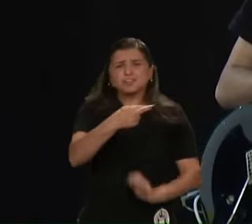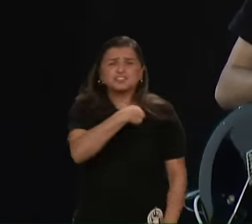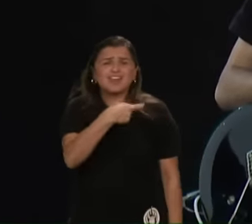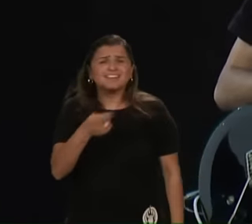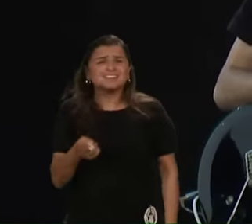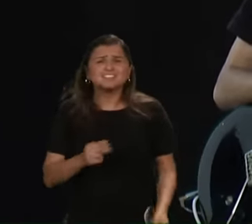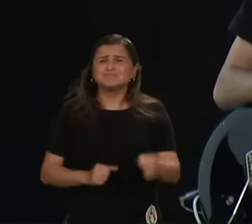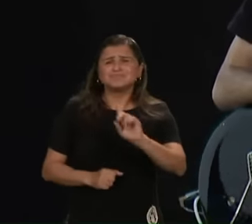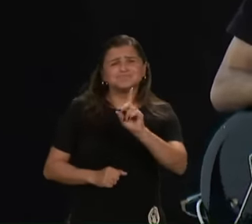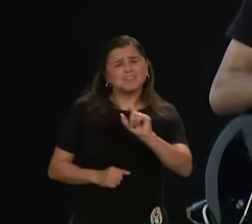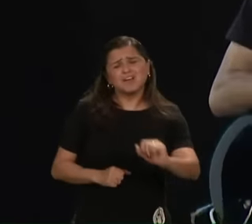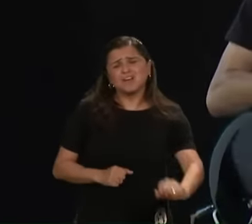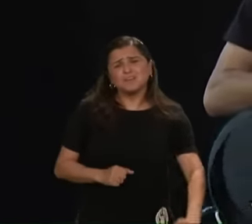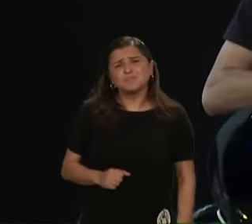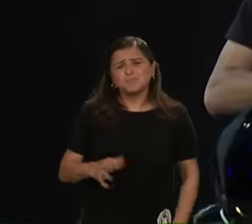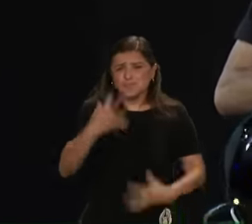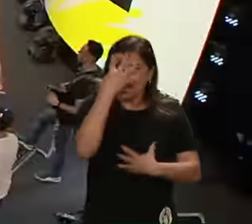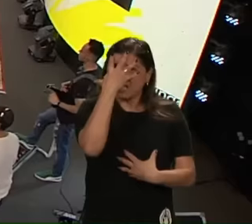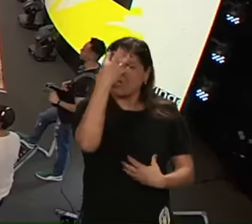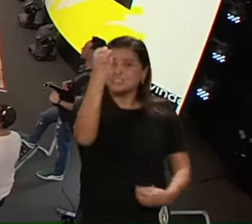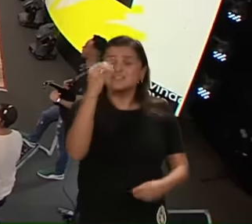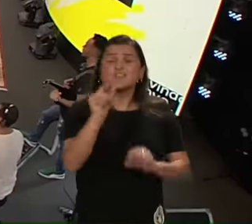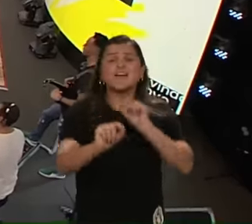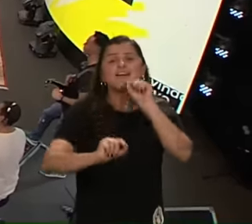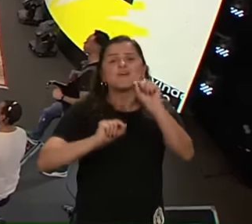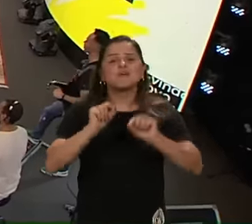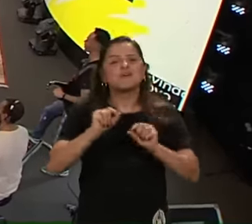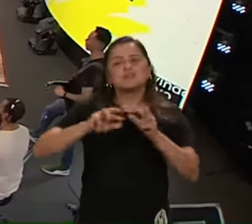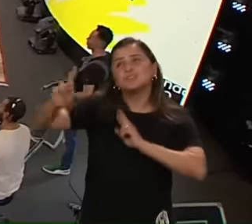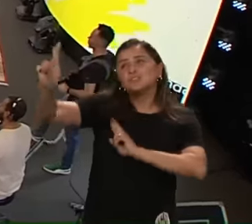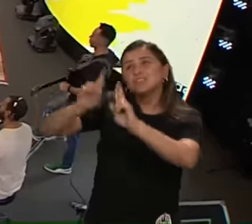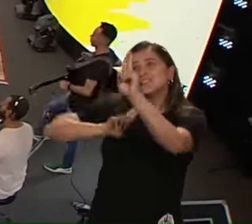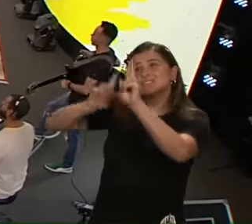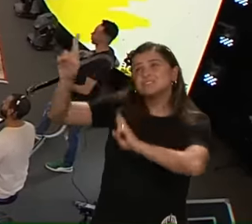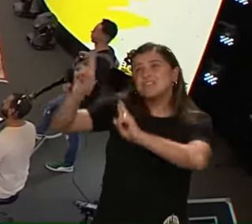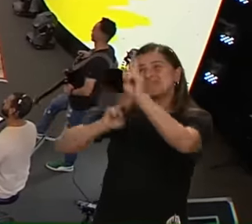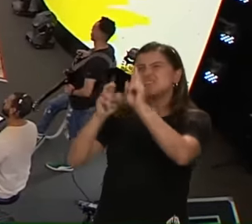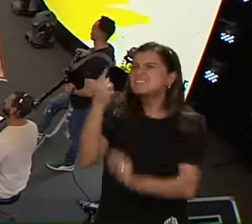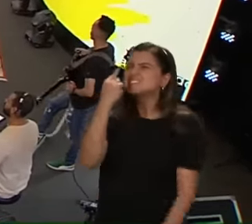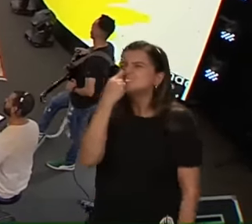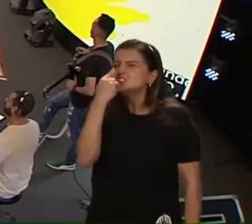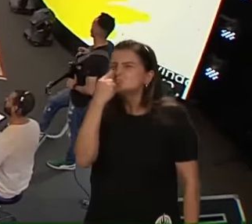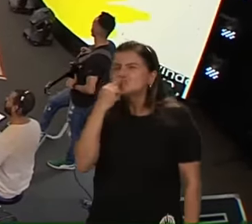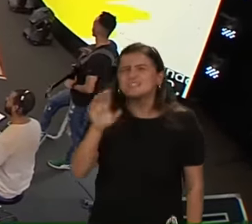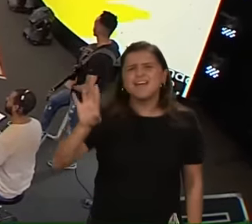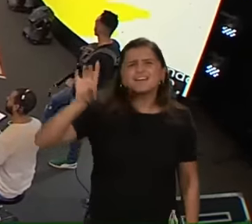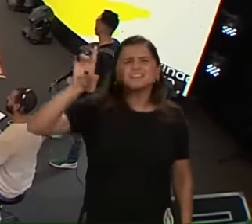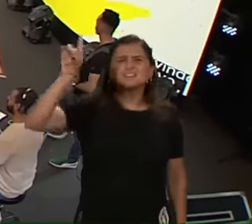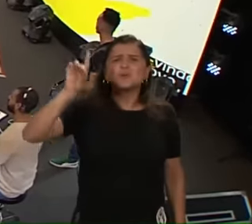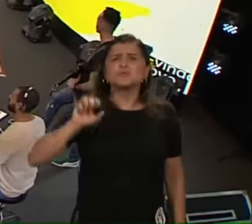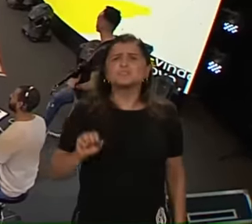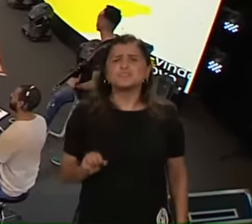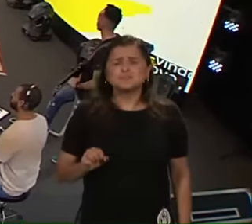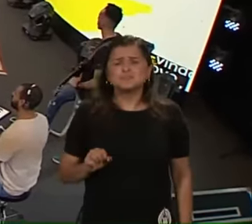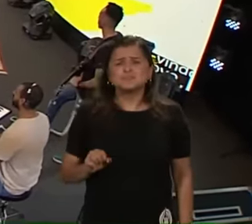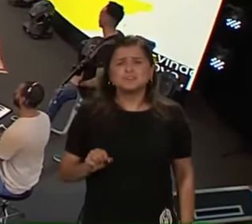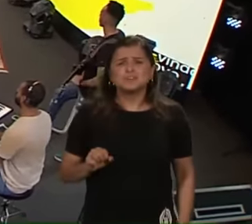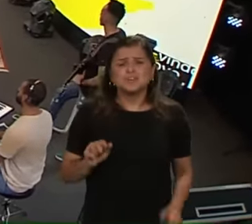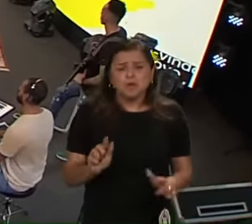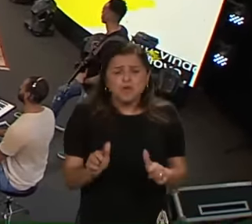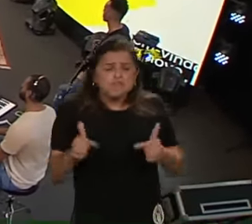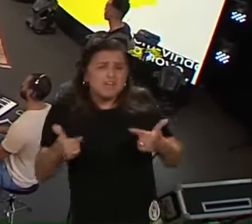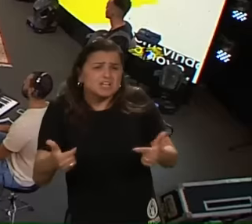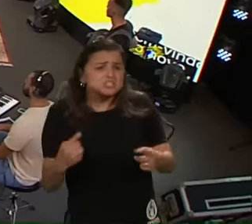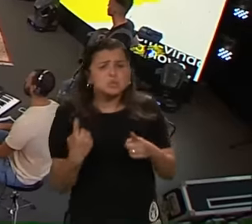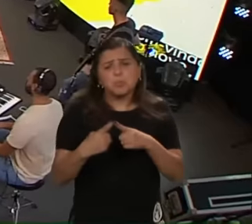A nossa fé é o nosso relacionamento com Ele. Por que fazemos o que fazemos?